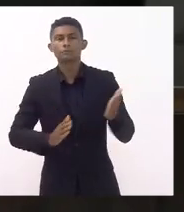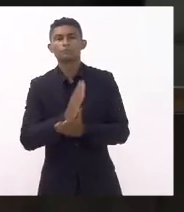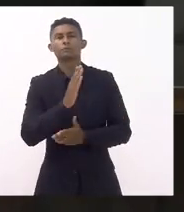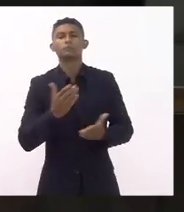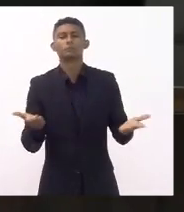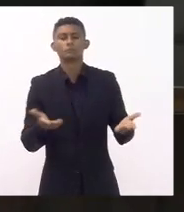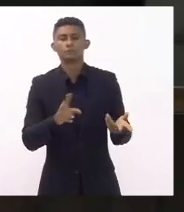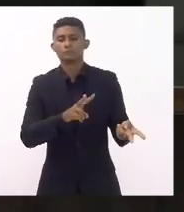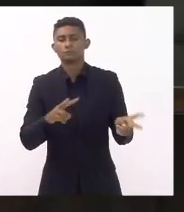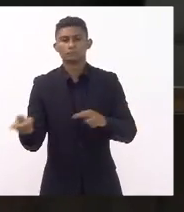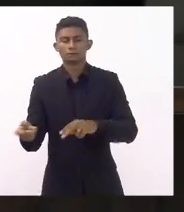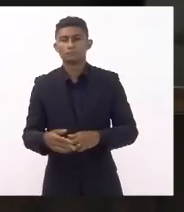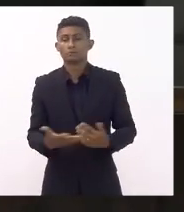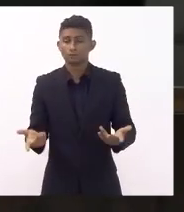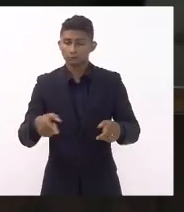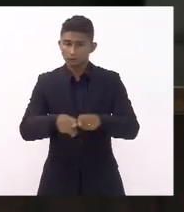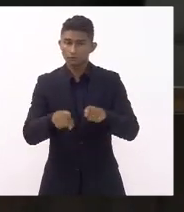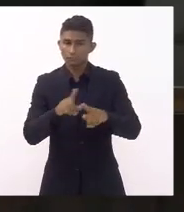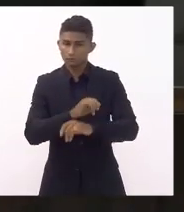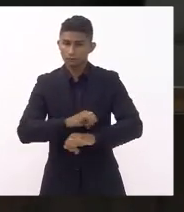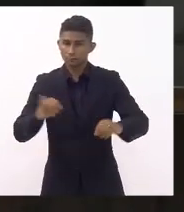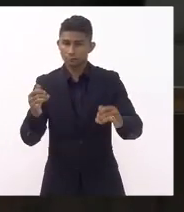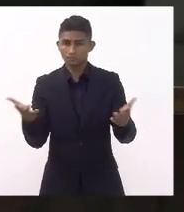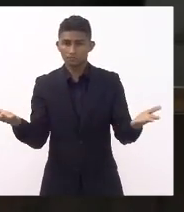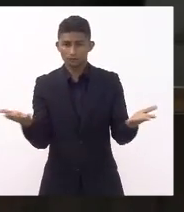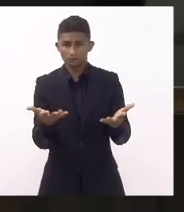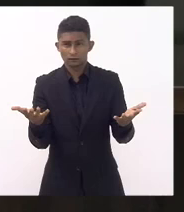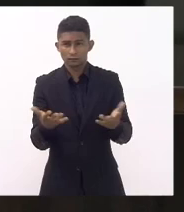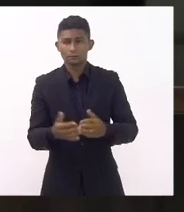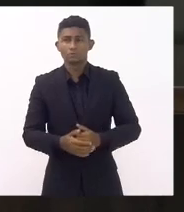vai autógrafo. E anuncio que nesse instante,